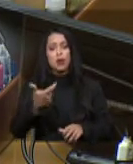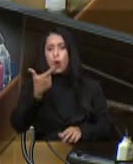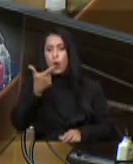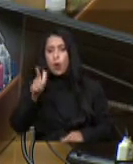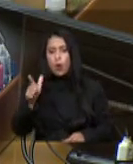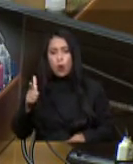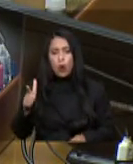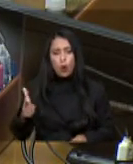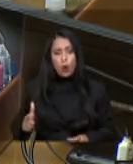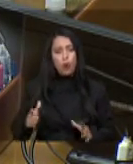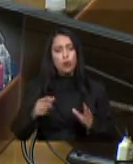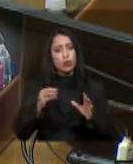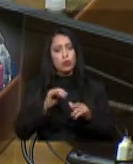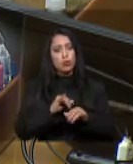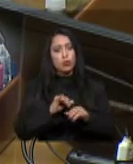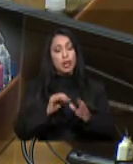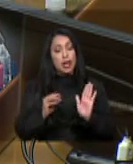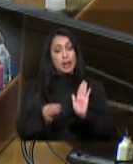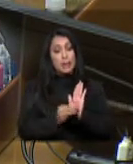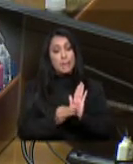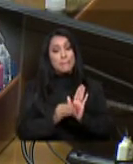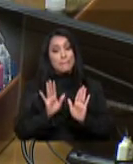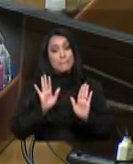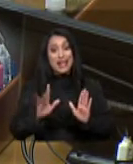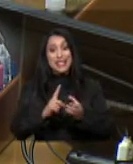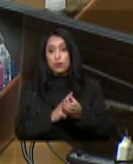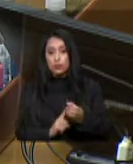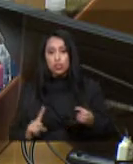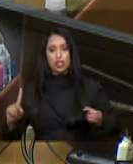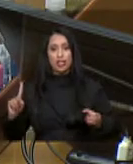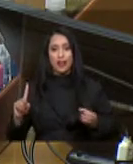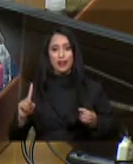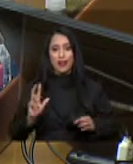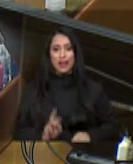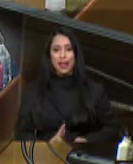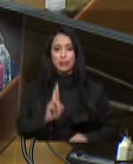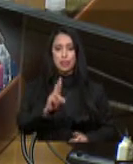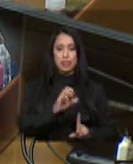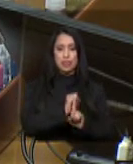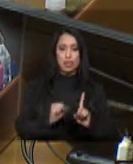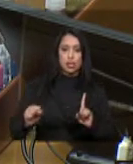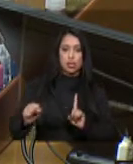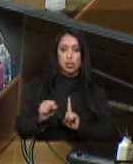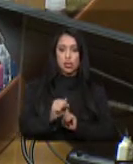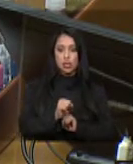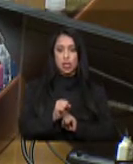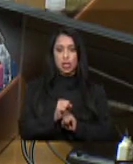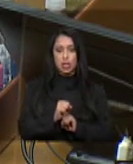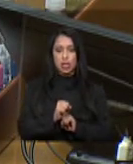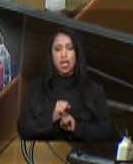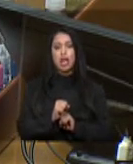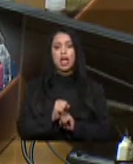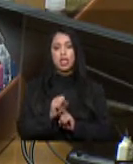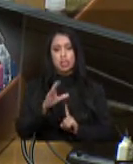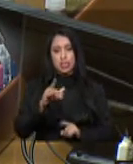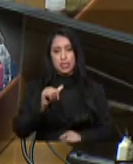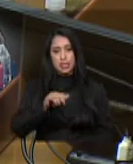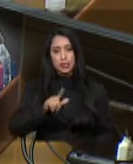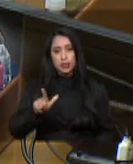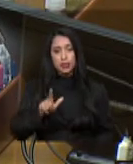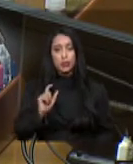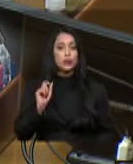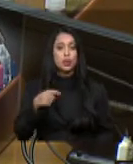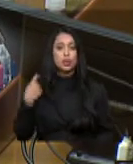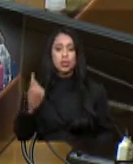formulação, desde que não exclua representante da sociedade civil, porque o que nós estamos aqui é, primeiro,